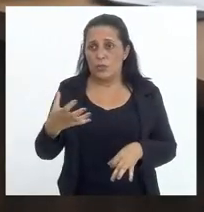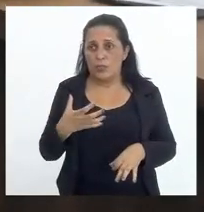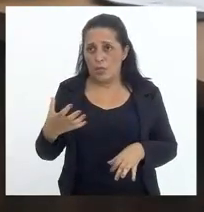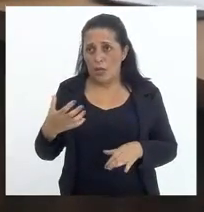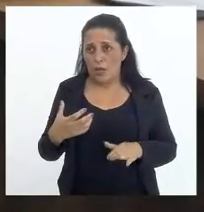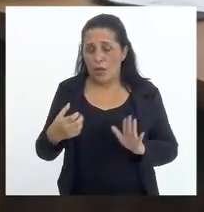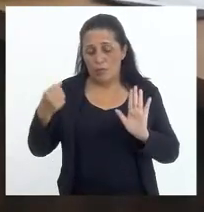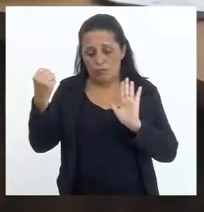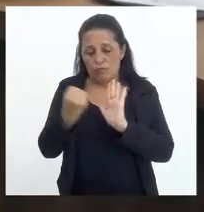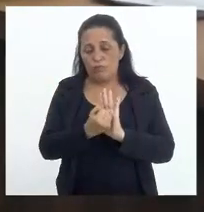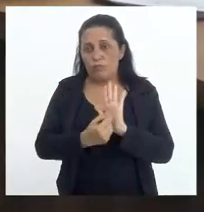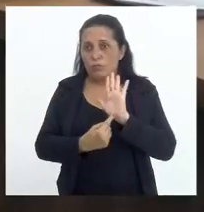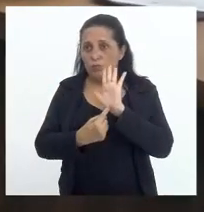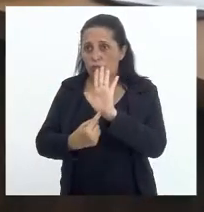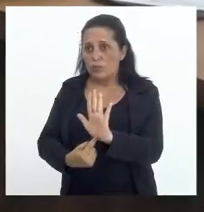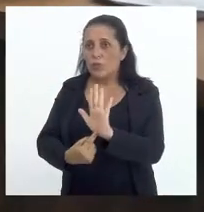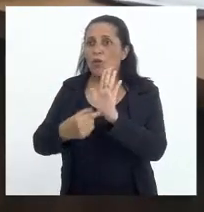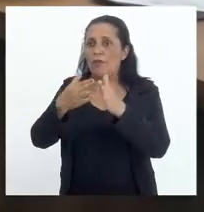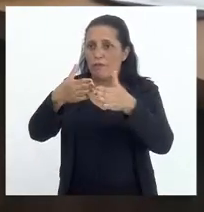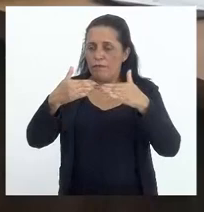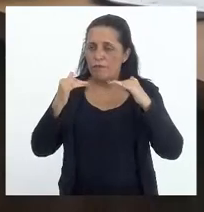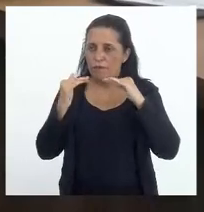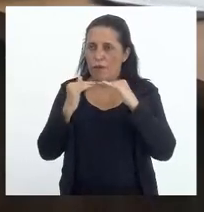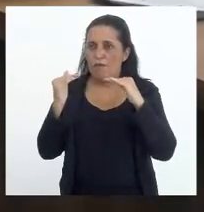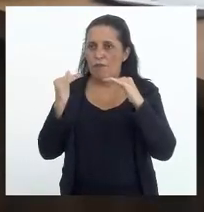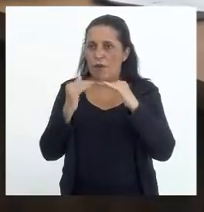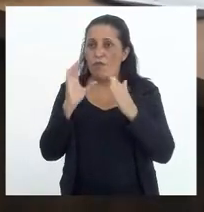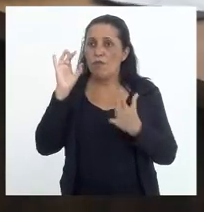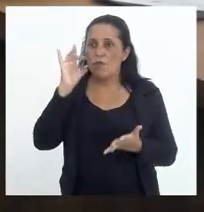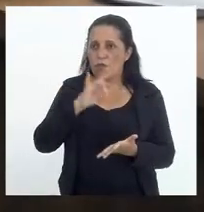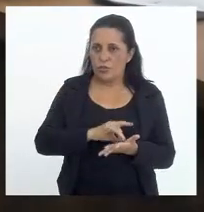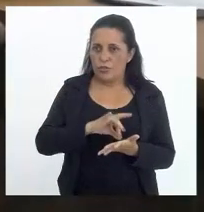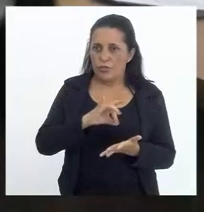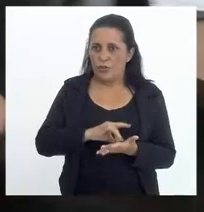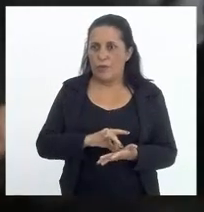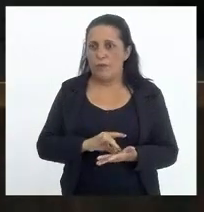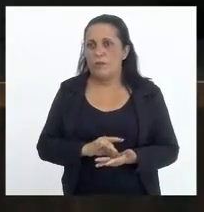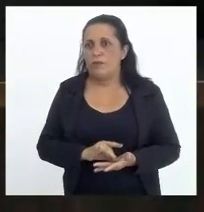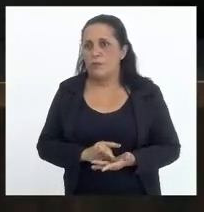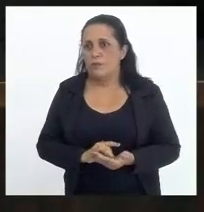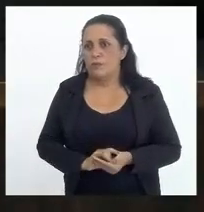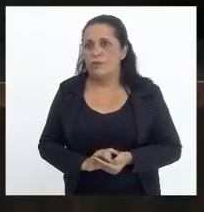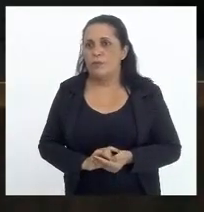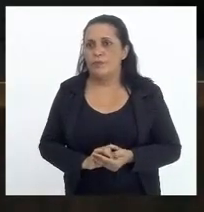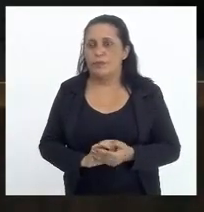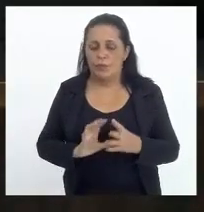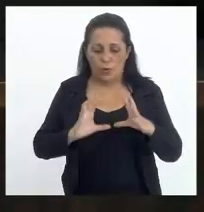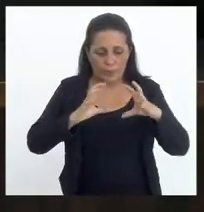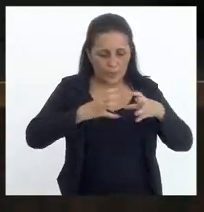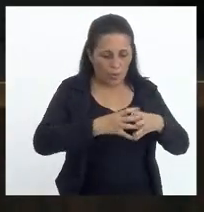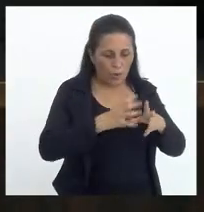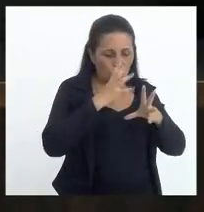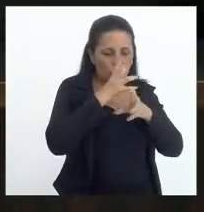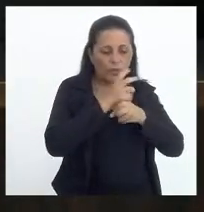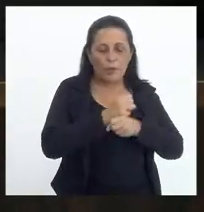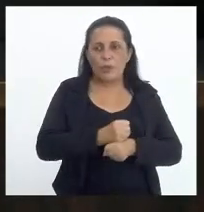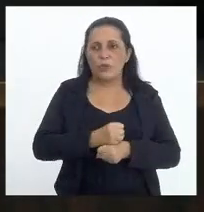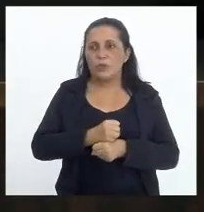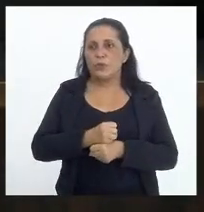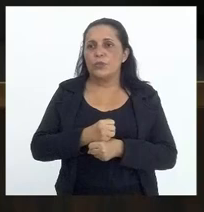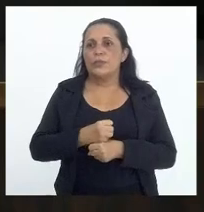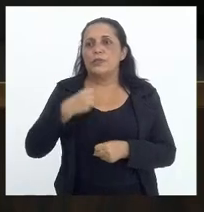sou favorável ao projeto original. Pela Comissão de Orçamento, deputado Márcio